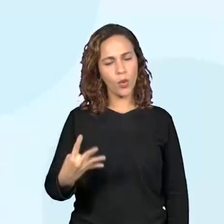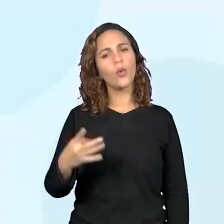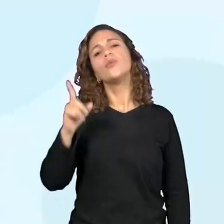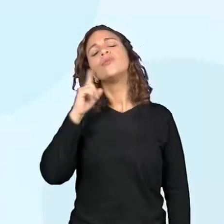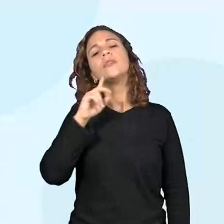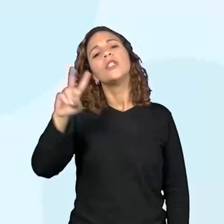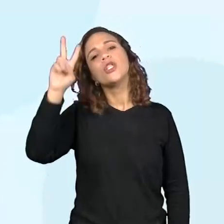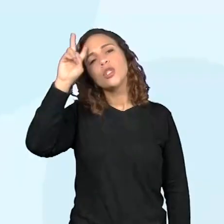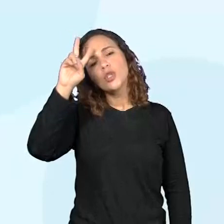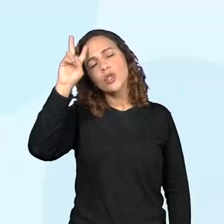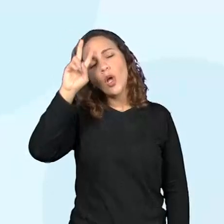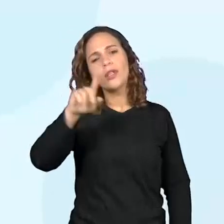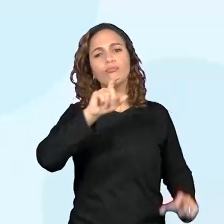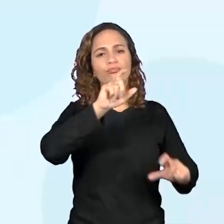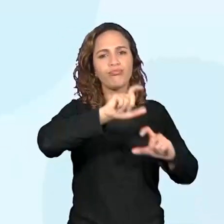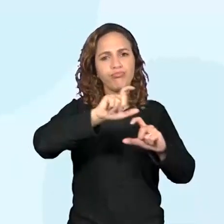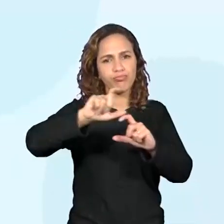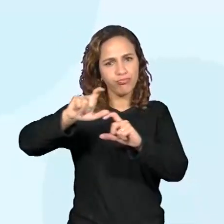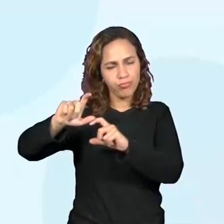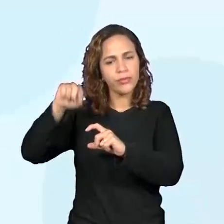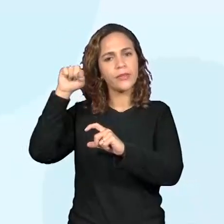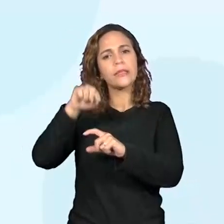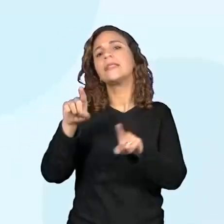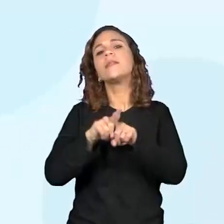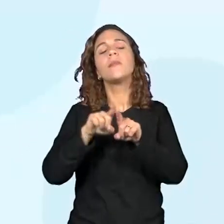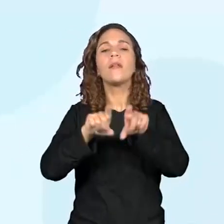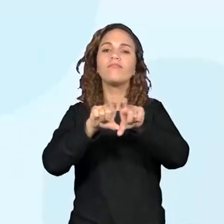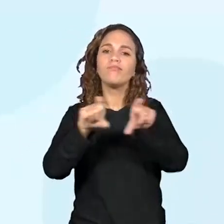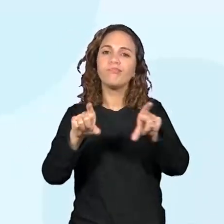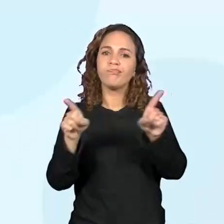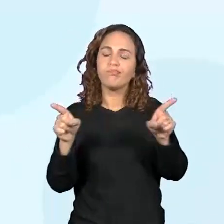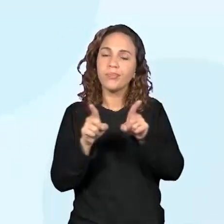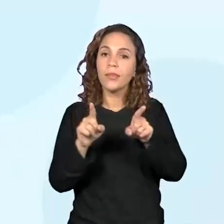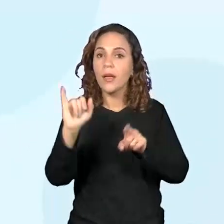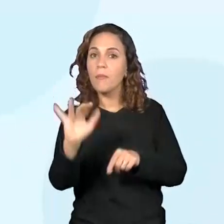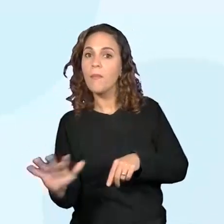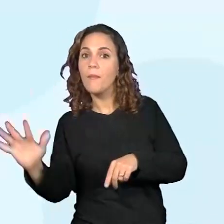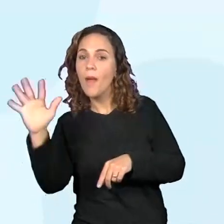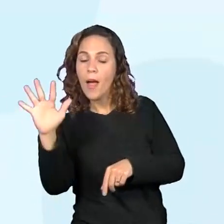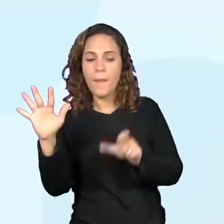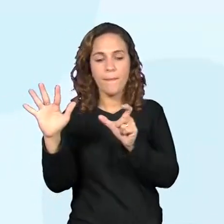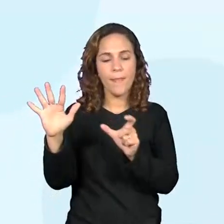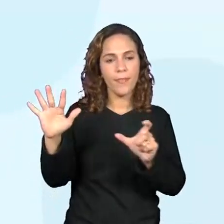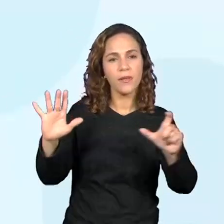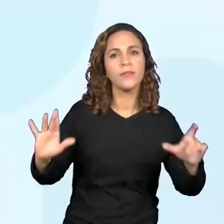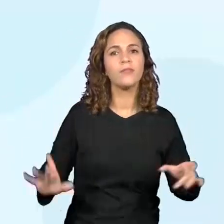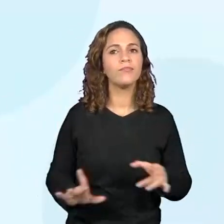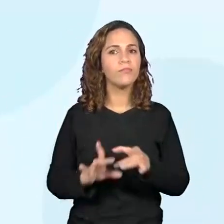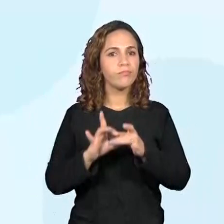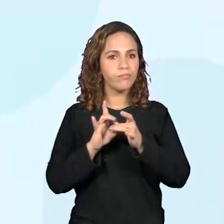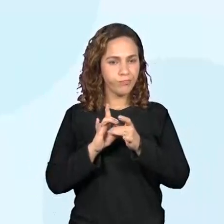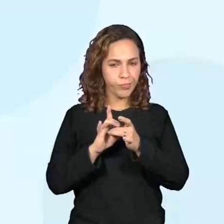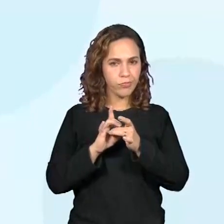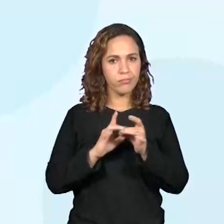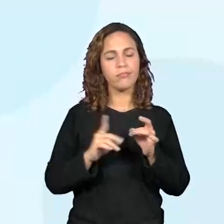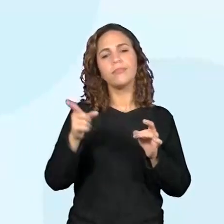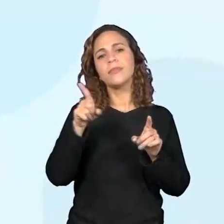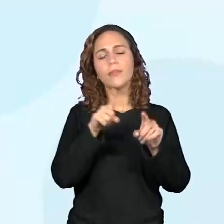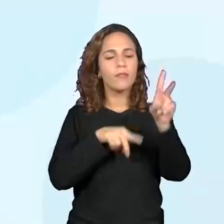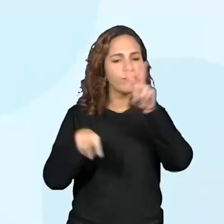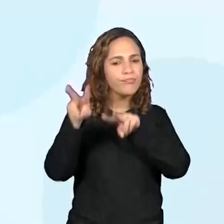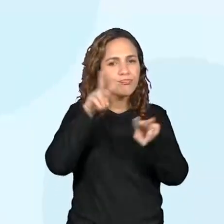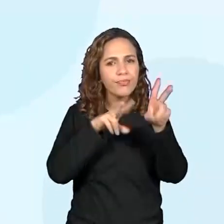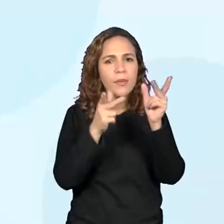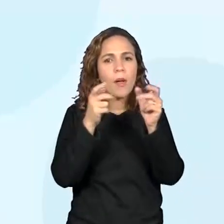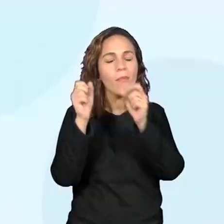em quadrinhos e tirinhas, relacionando imagens e palavras e interpretando recursos gráficos, tipos